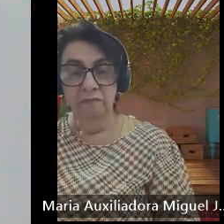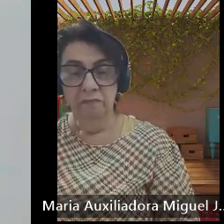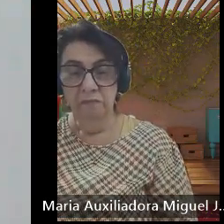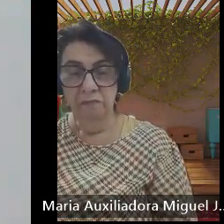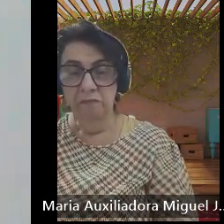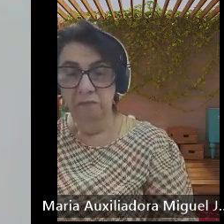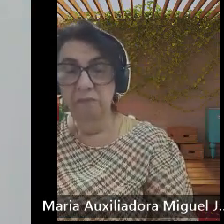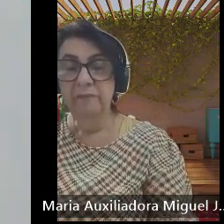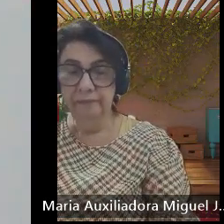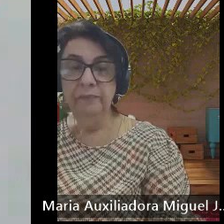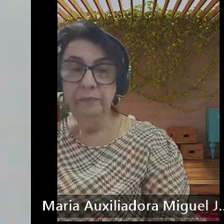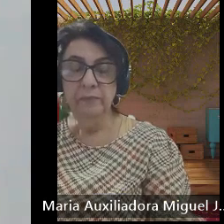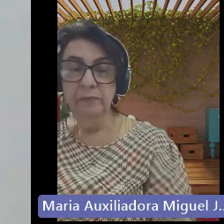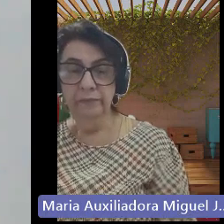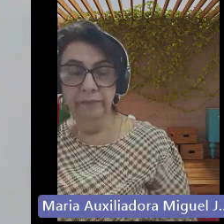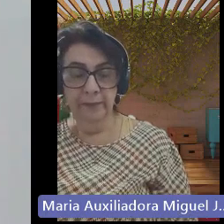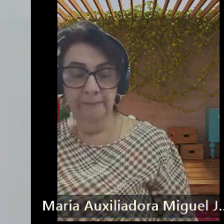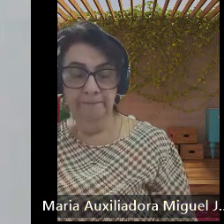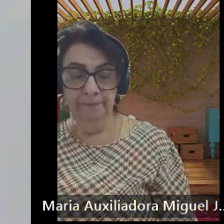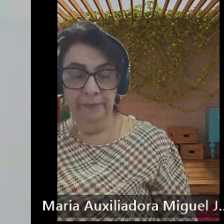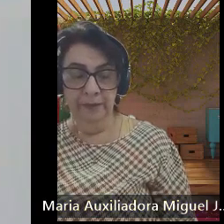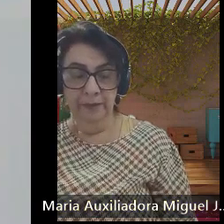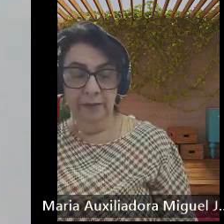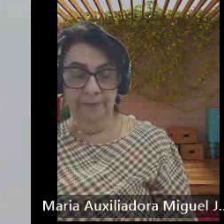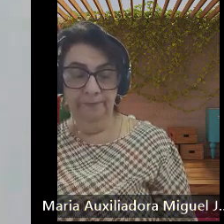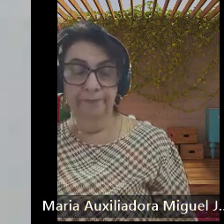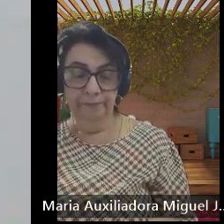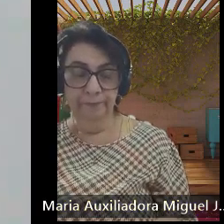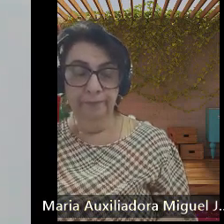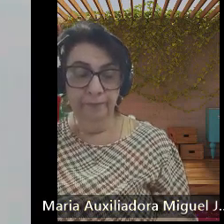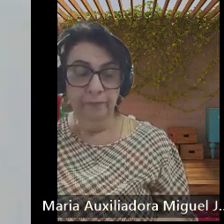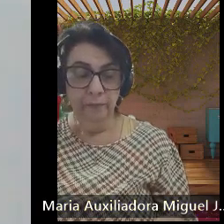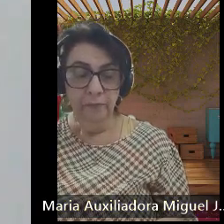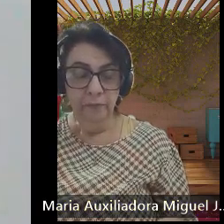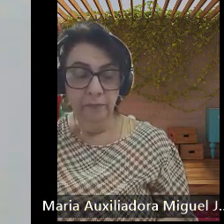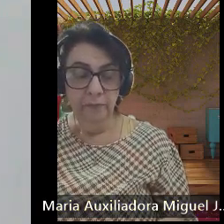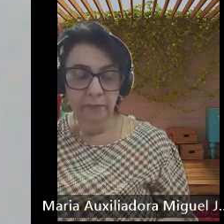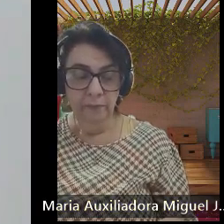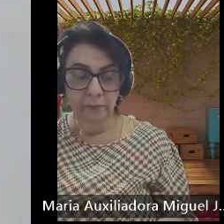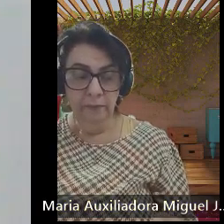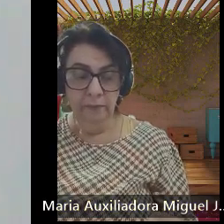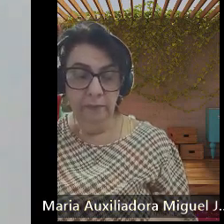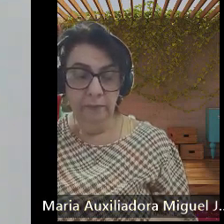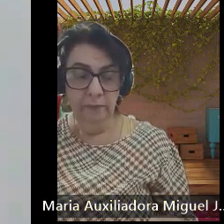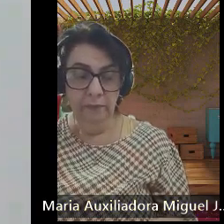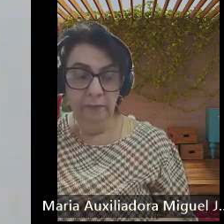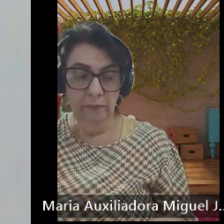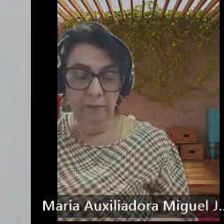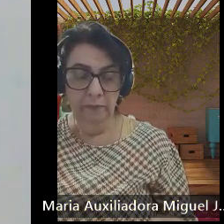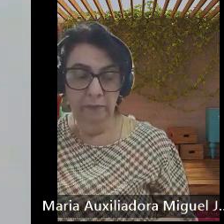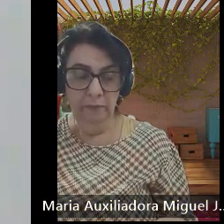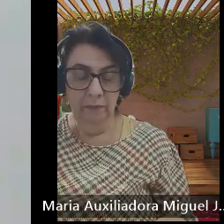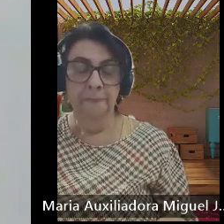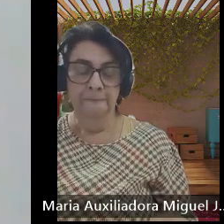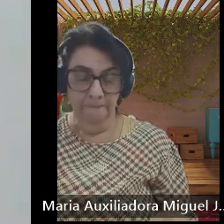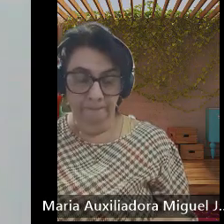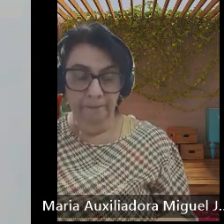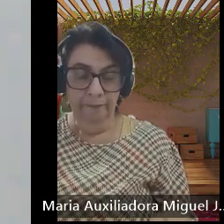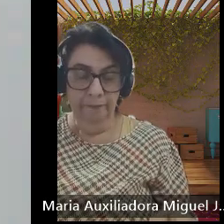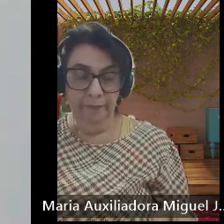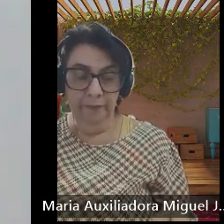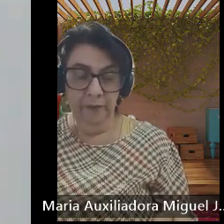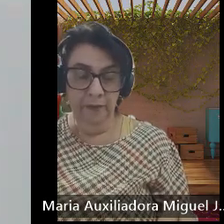achou que seria muito difícil, mas no final você deu conta de realizar. E você já estando no meio, né, educacional acadêmico, você já tem mais recursos